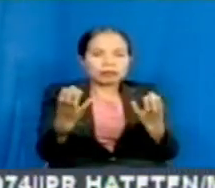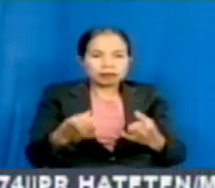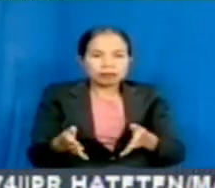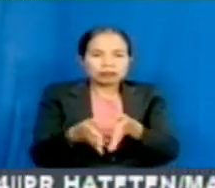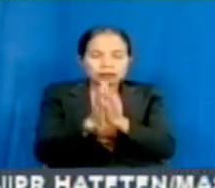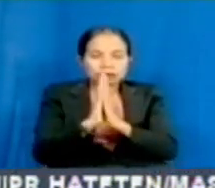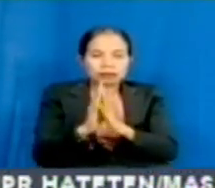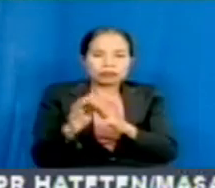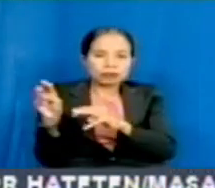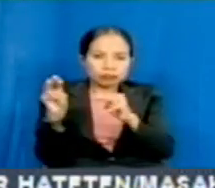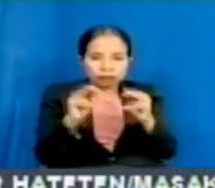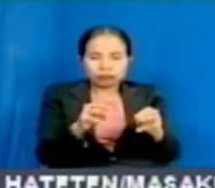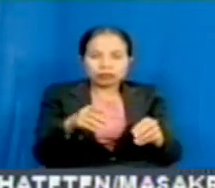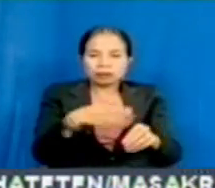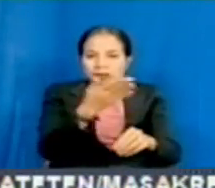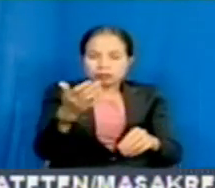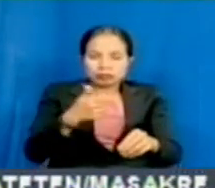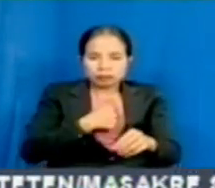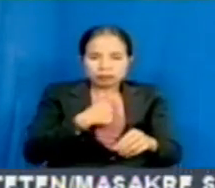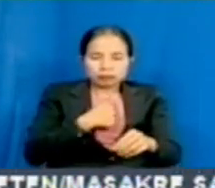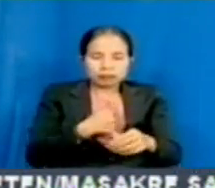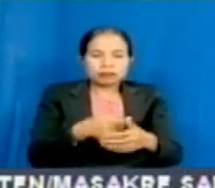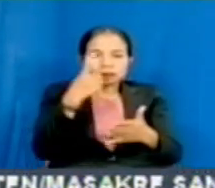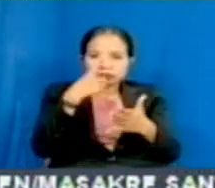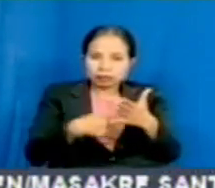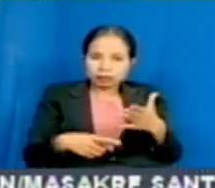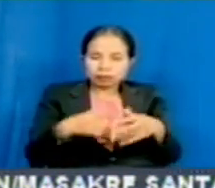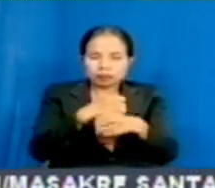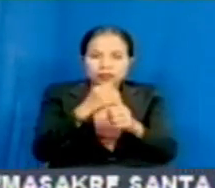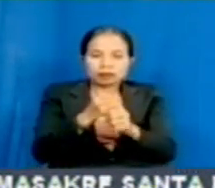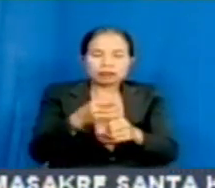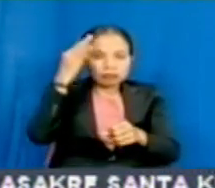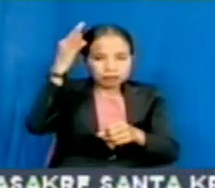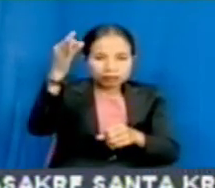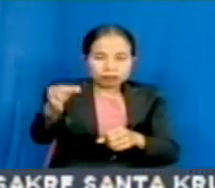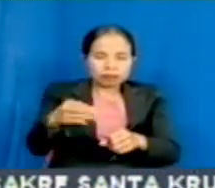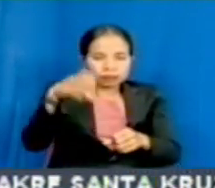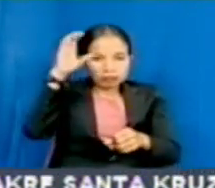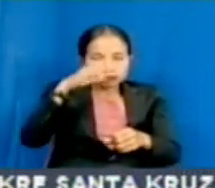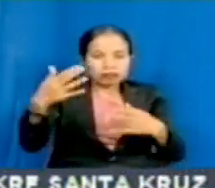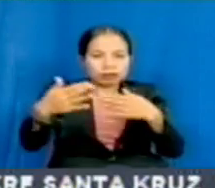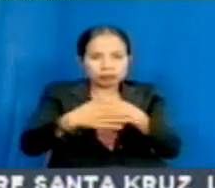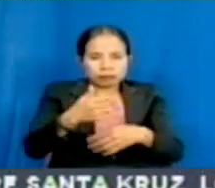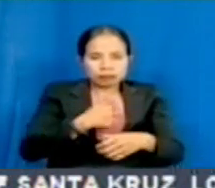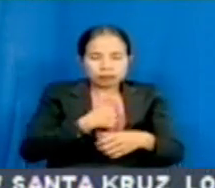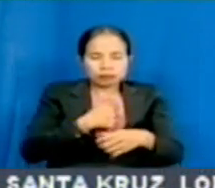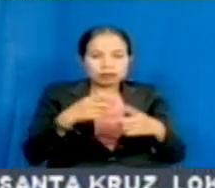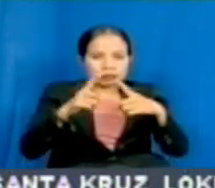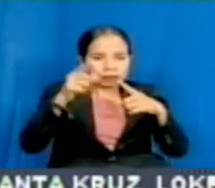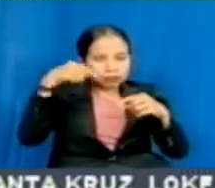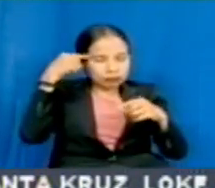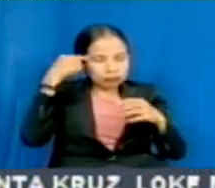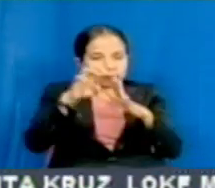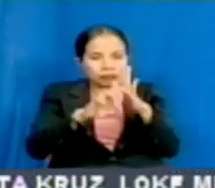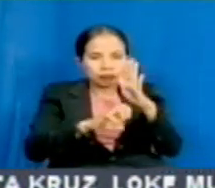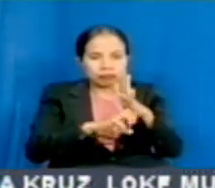imi a atitude. Muda imi a halo. Saída ma kimata halo ba futuro nene. Buka hak besika. Ba governo, ba